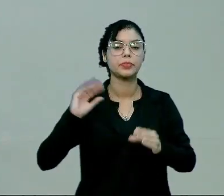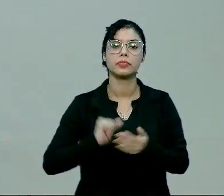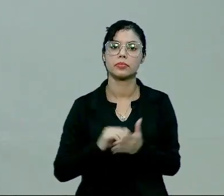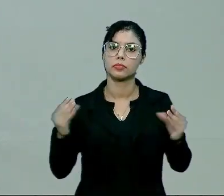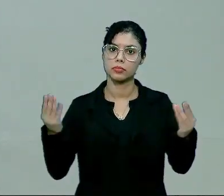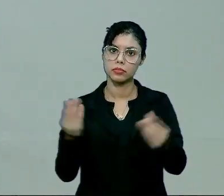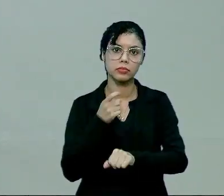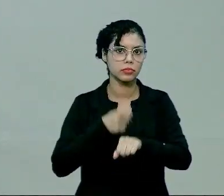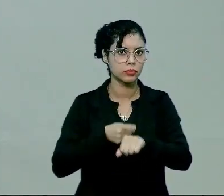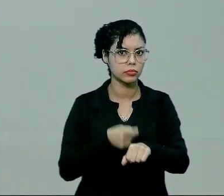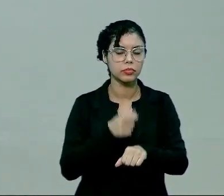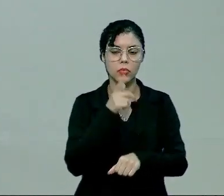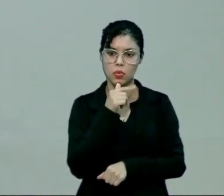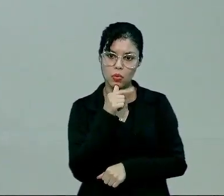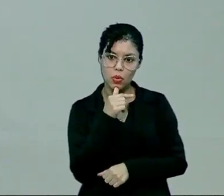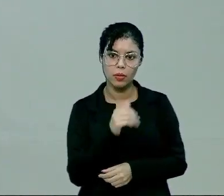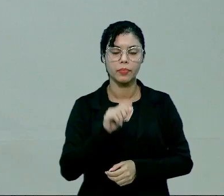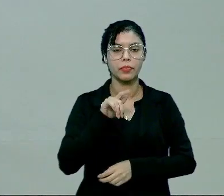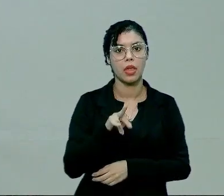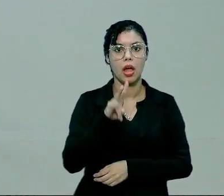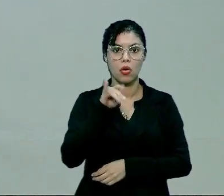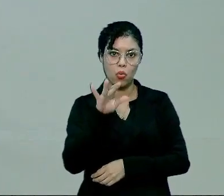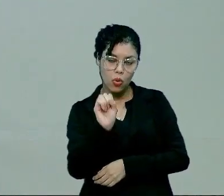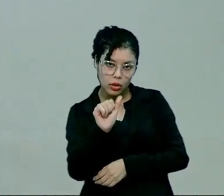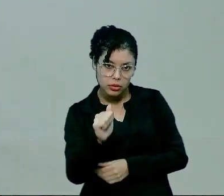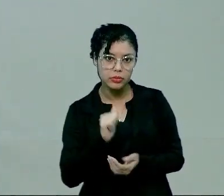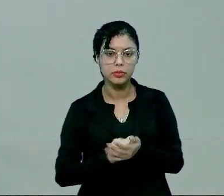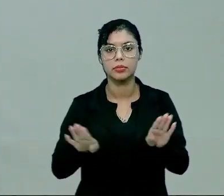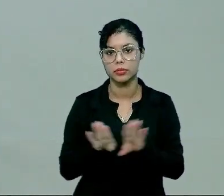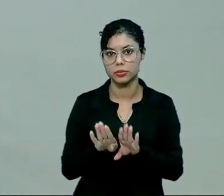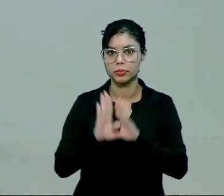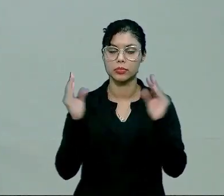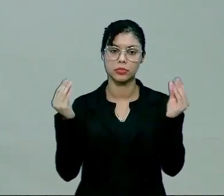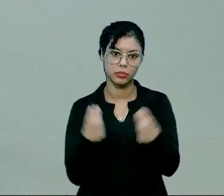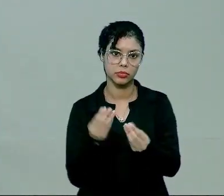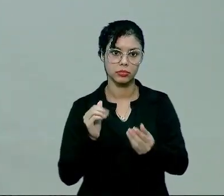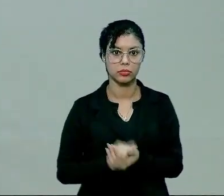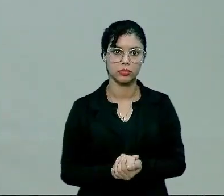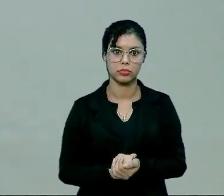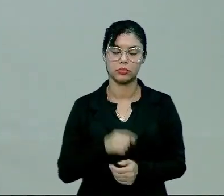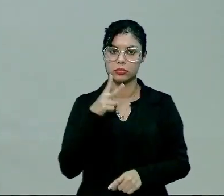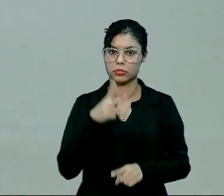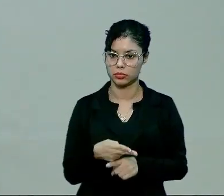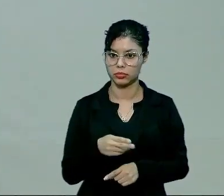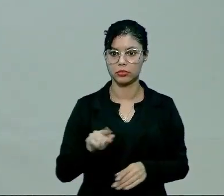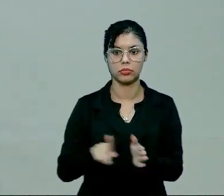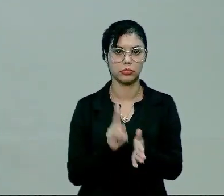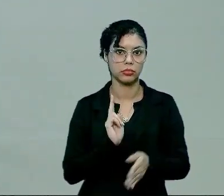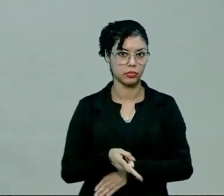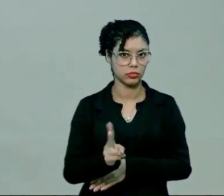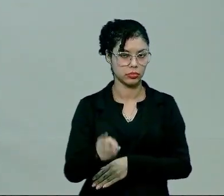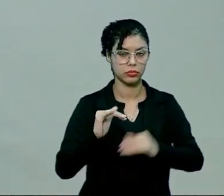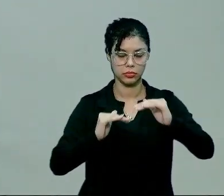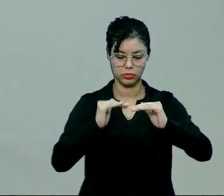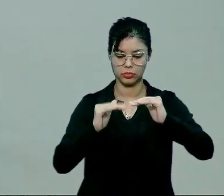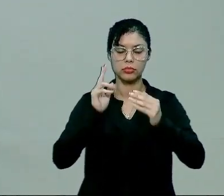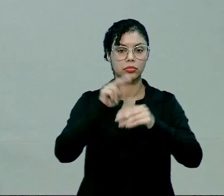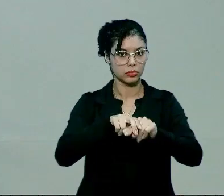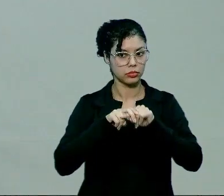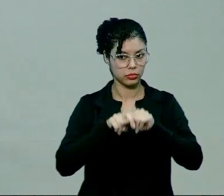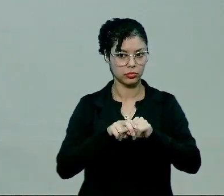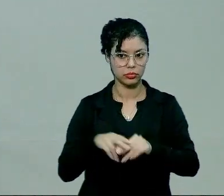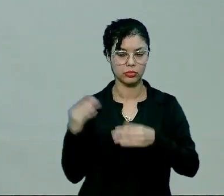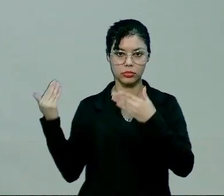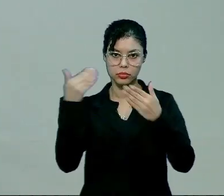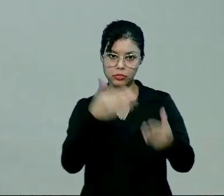substância sólida, líquida ou aquosa, essa substância também deverá ser cortada da constante de equilíbrio. Por isso,